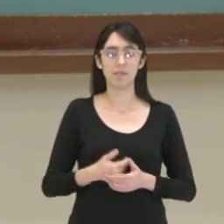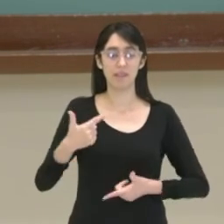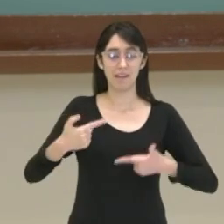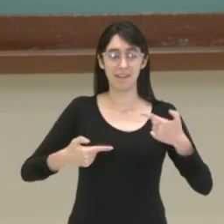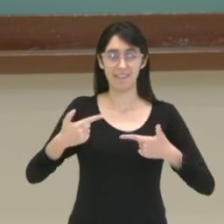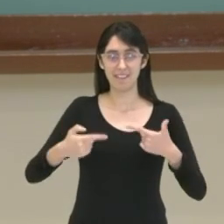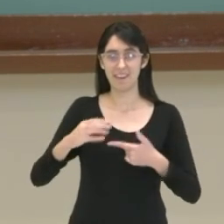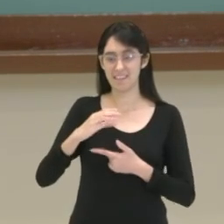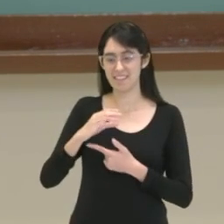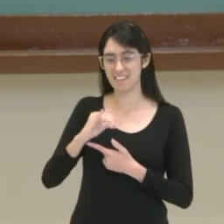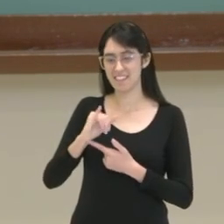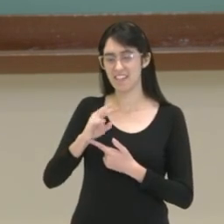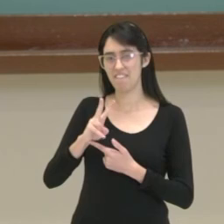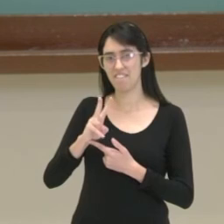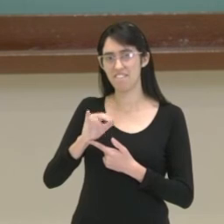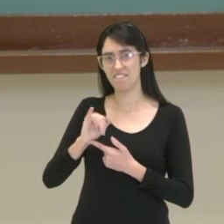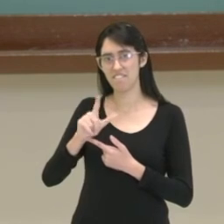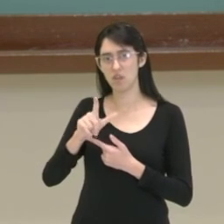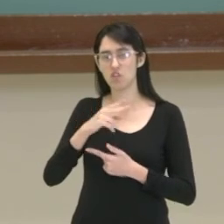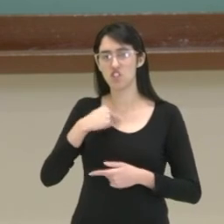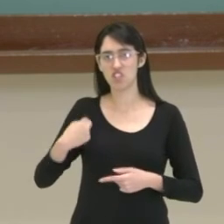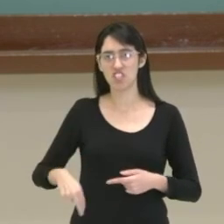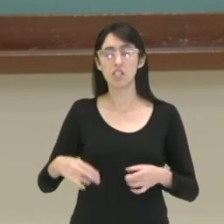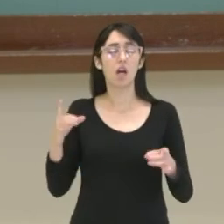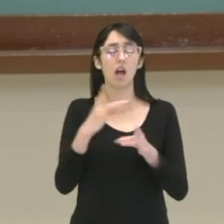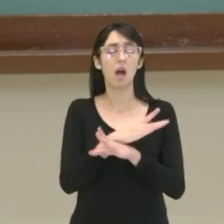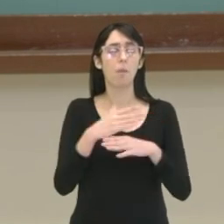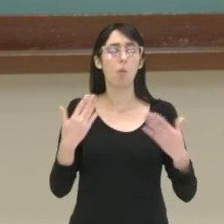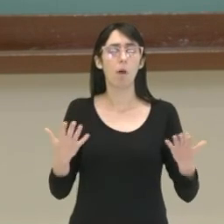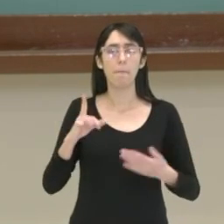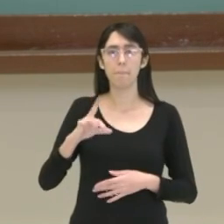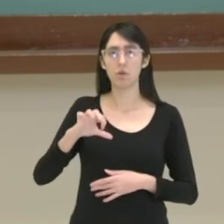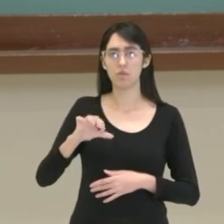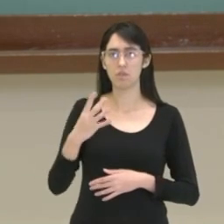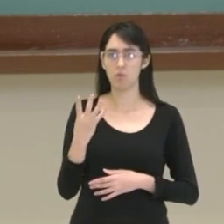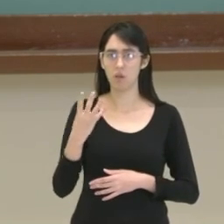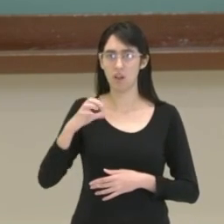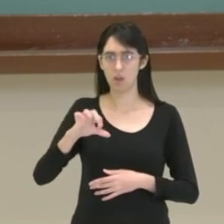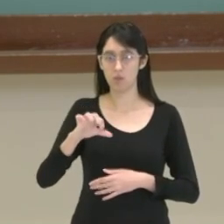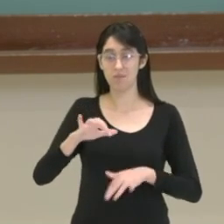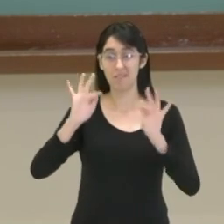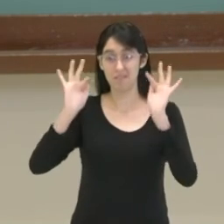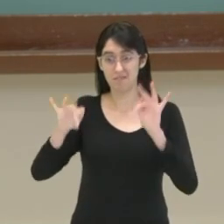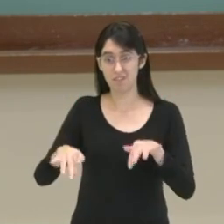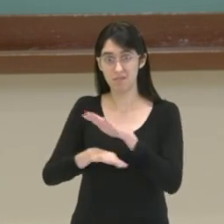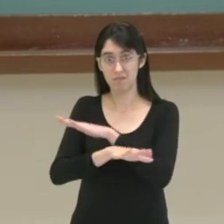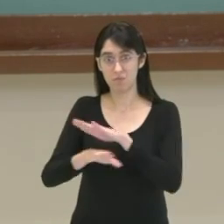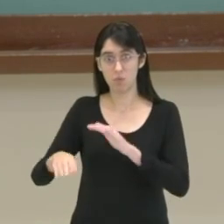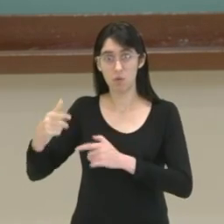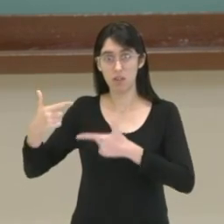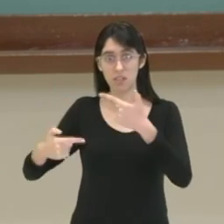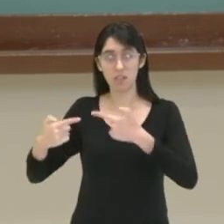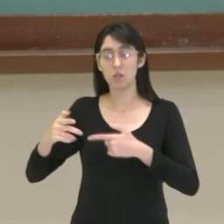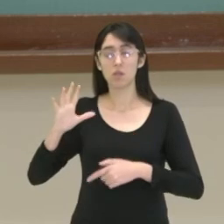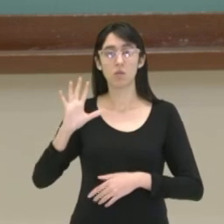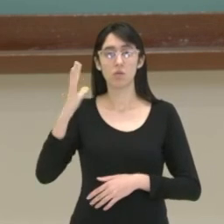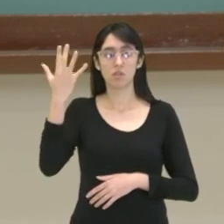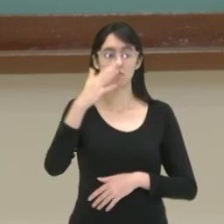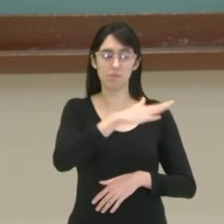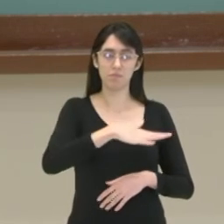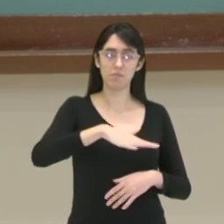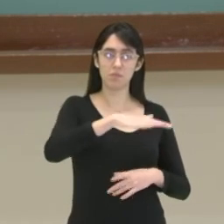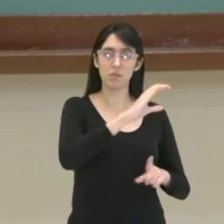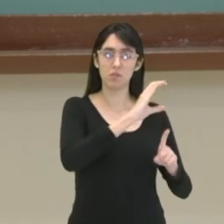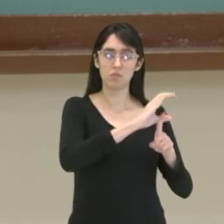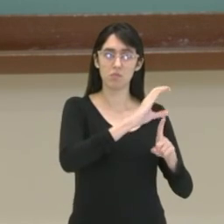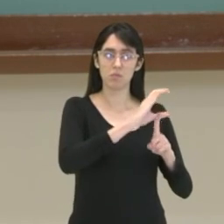Civil Chinesa, ela acaba em 1949. O fim da Guerra Civil Chinesa, ela leva os comunistas